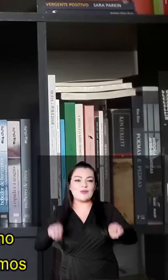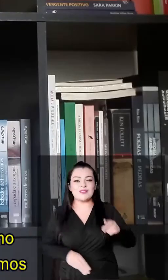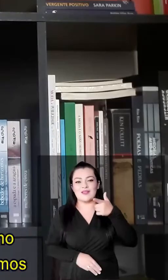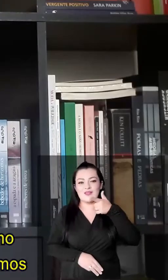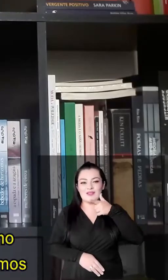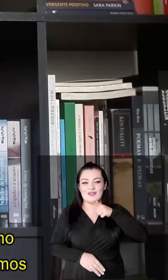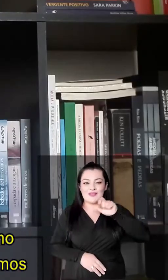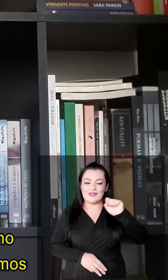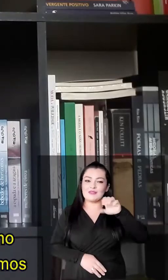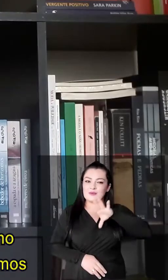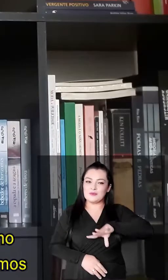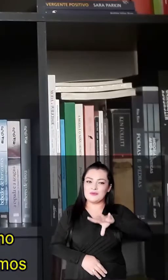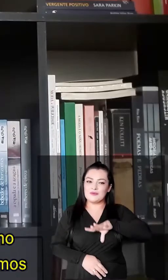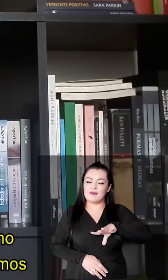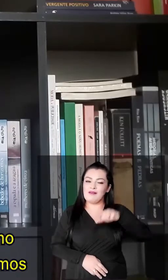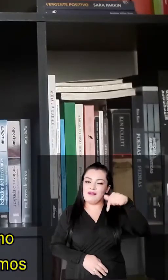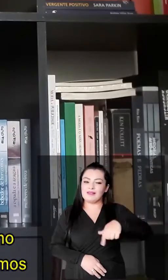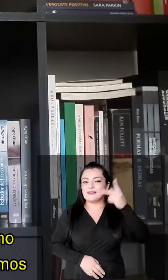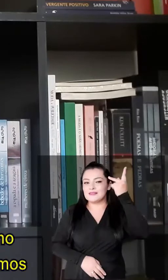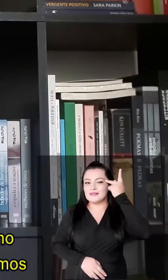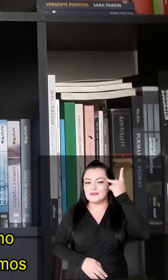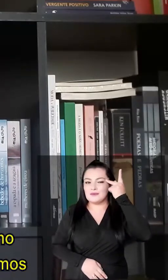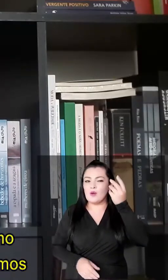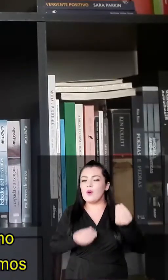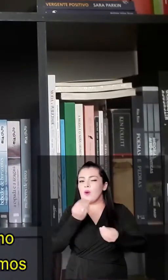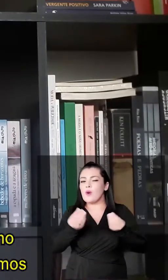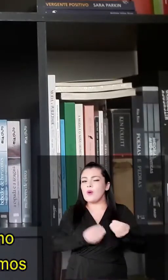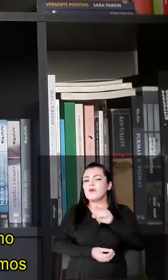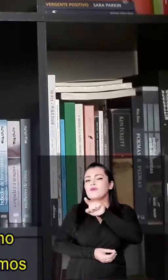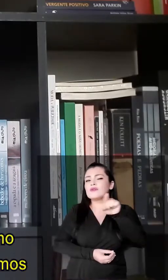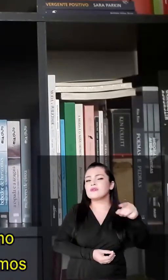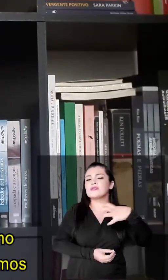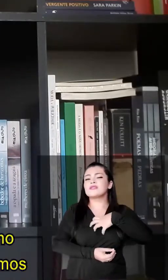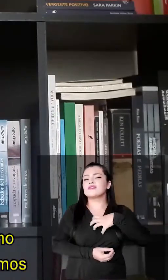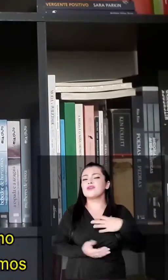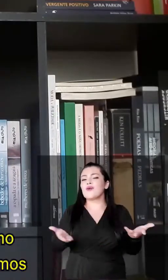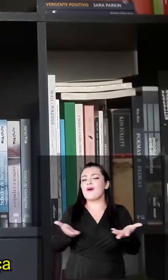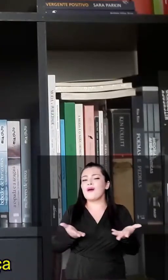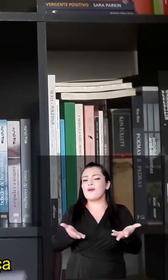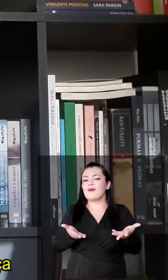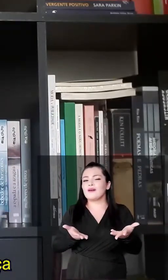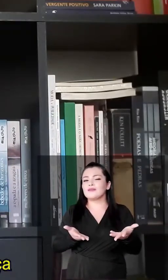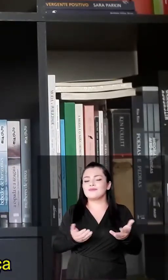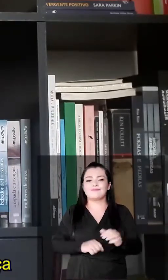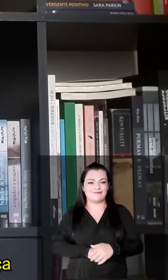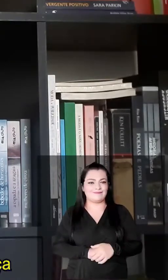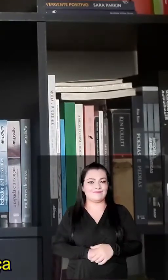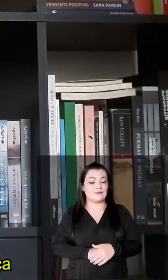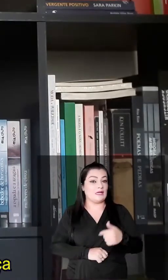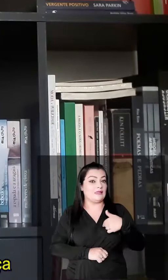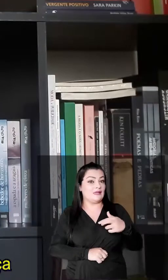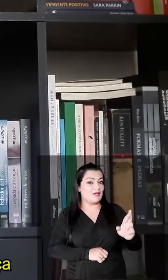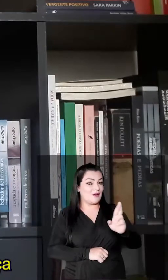Museu da Língua Portuguesa, São Paulo. Como você está se sentindo nesse momento que estamos vivendo?